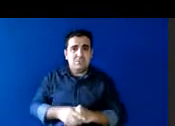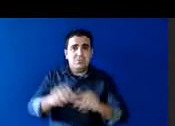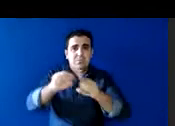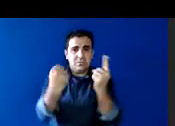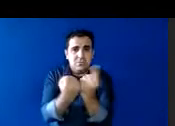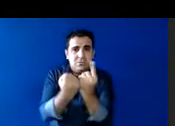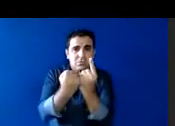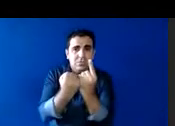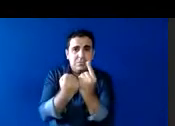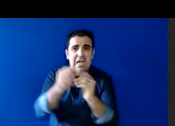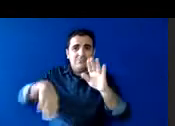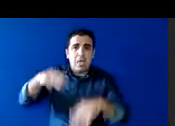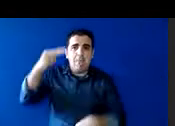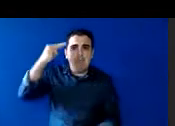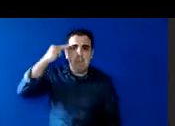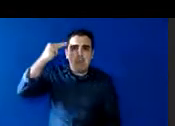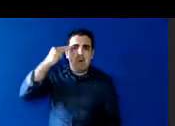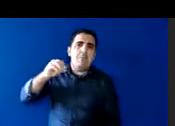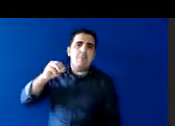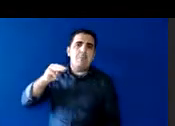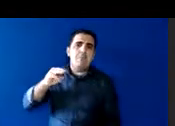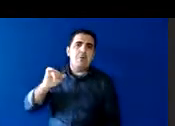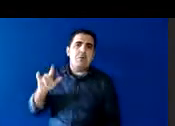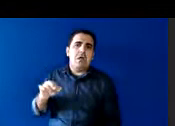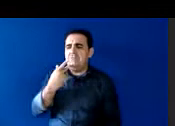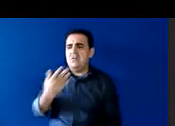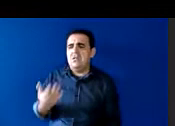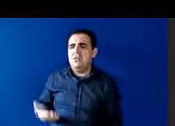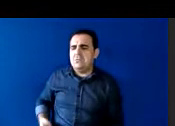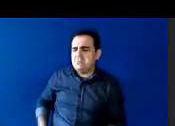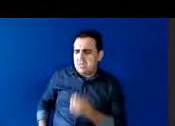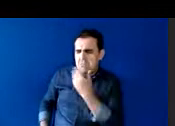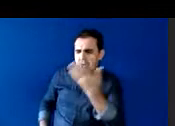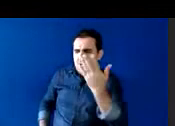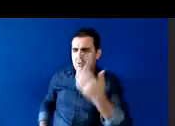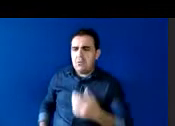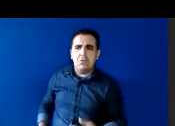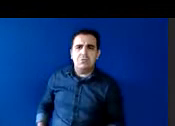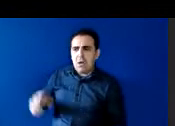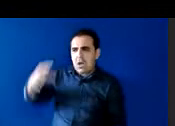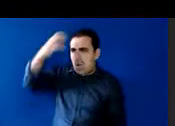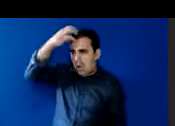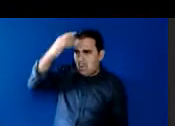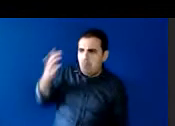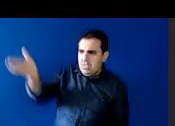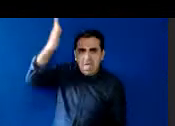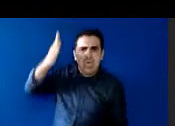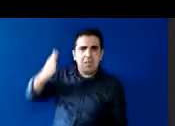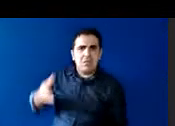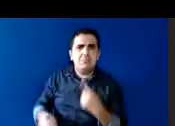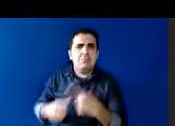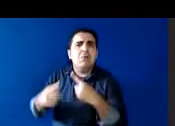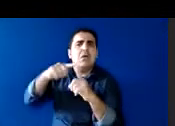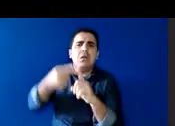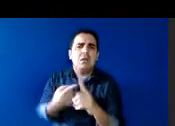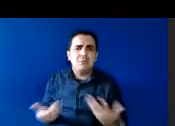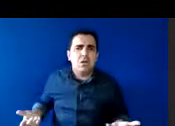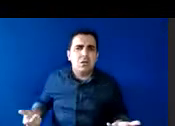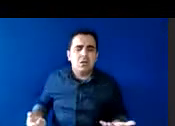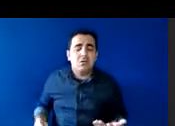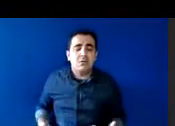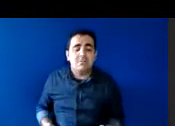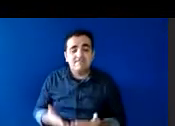sociedade moralista, né, falam assim, tá bom, mas então a culpa é delas. Por que elas engravidaram? Por